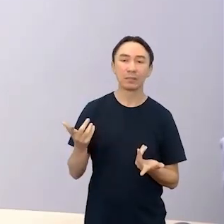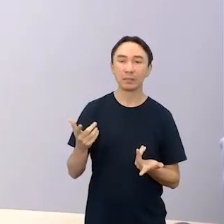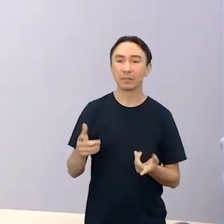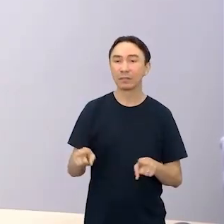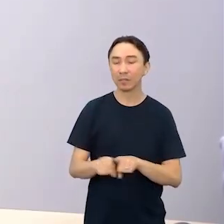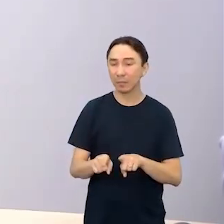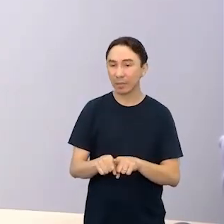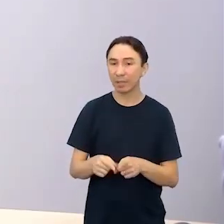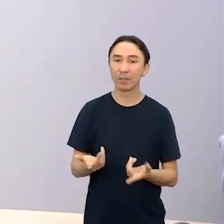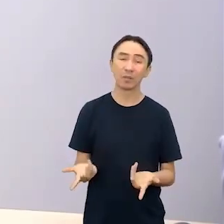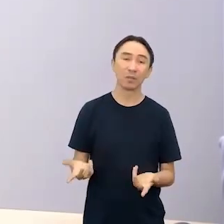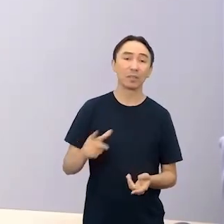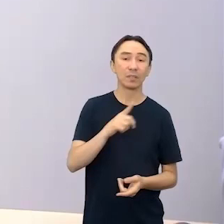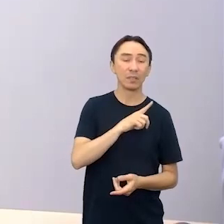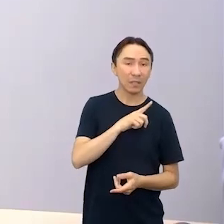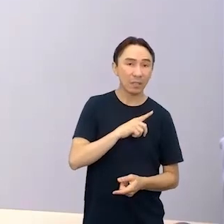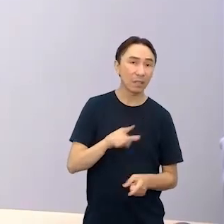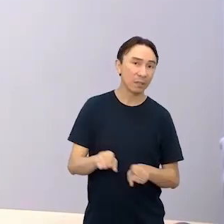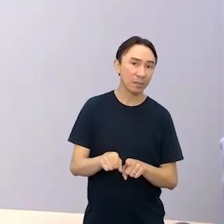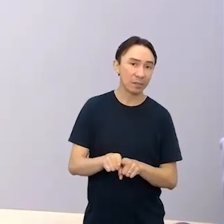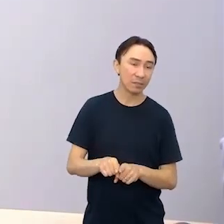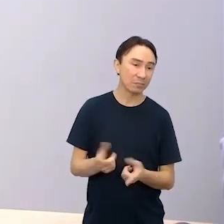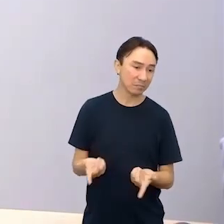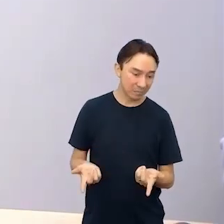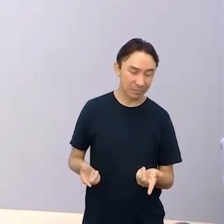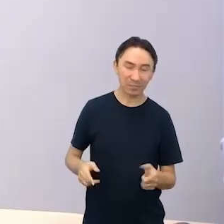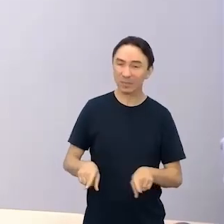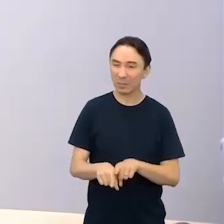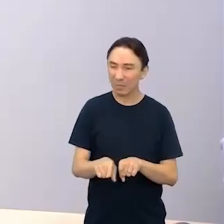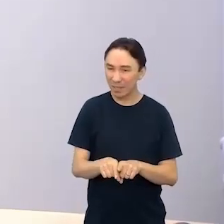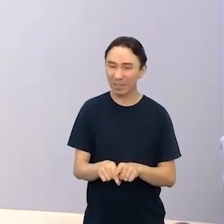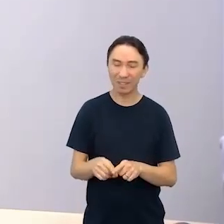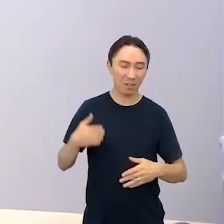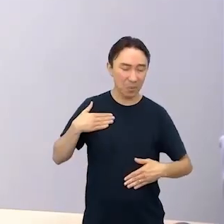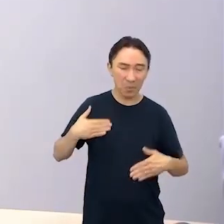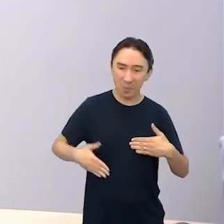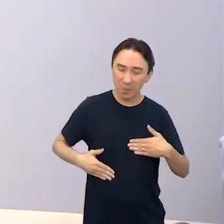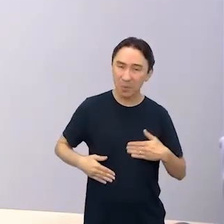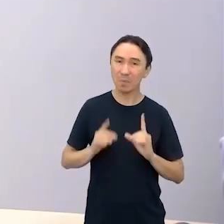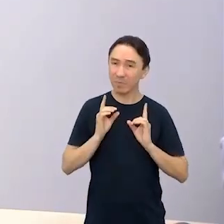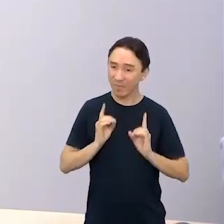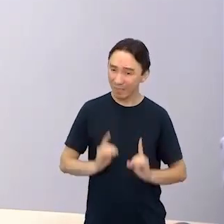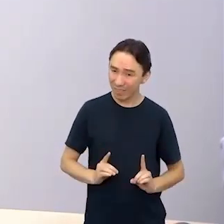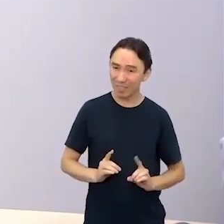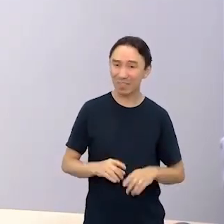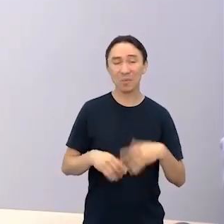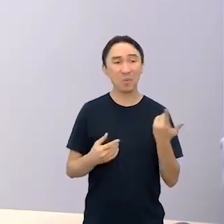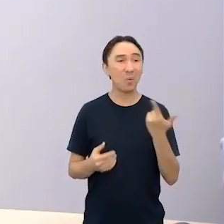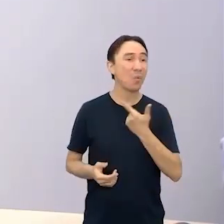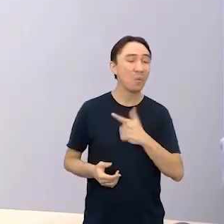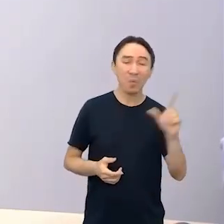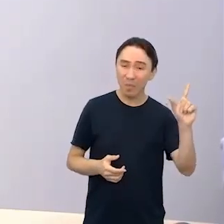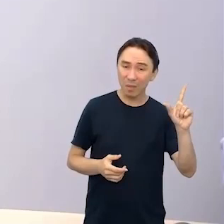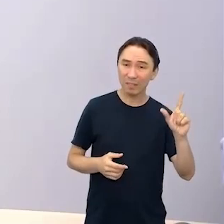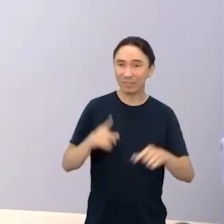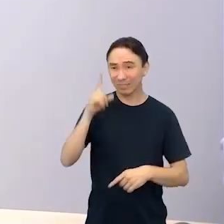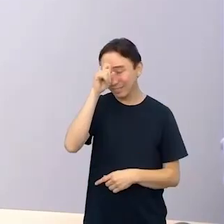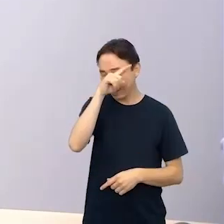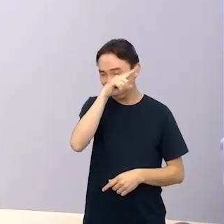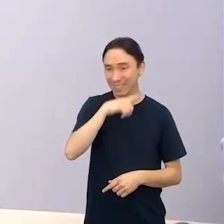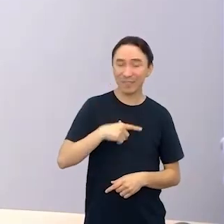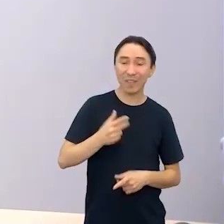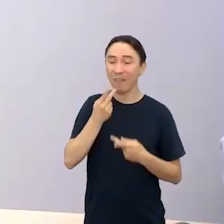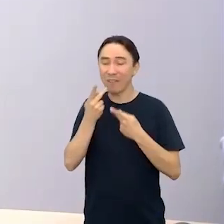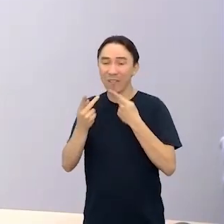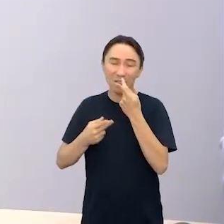deficiência física ou deficiência intelectual ou outro tipo de dificuldade que atrapalha o condicionamento da fala. Então,